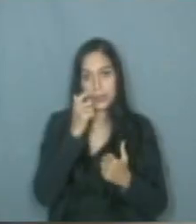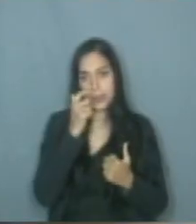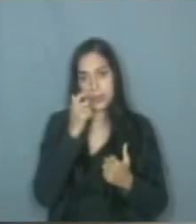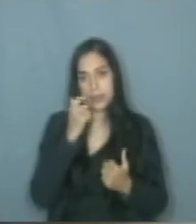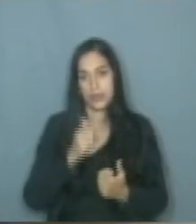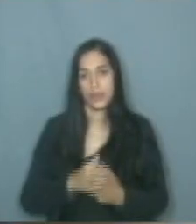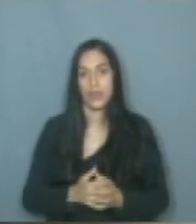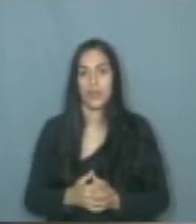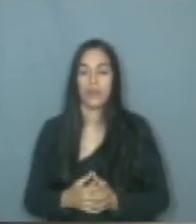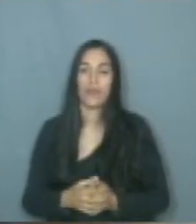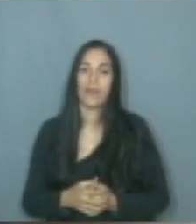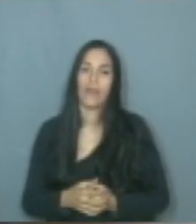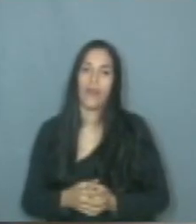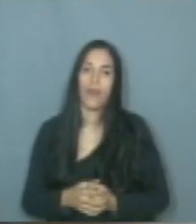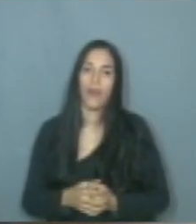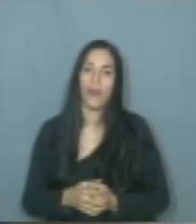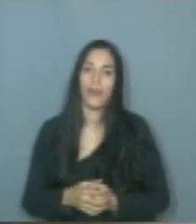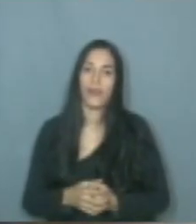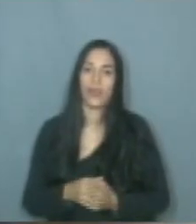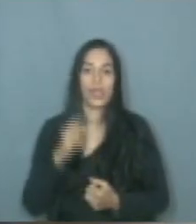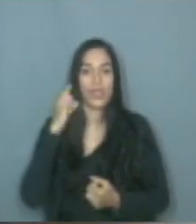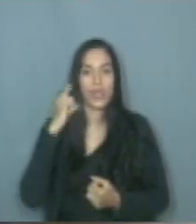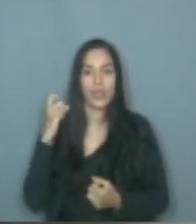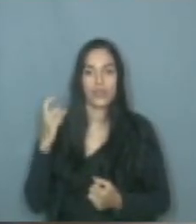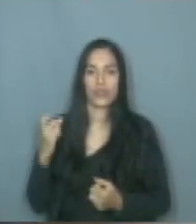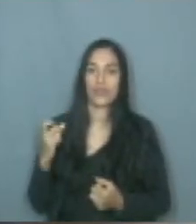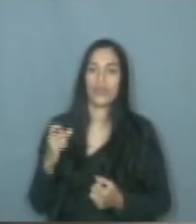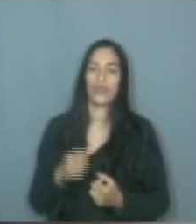E não permitindo o uso de caixa de som.